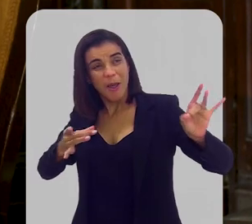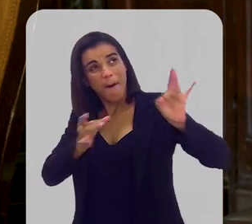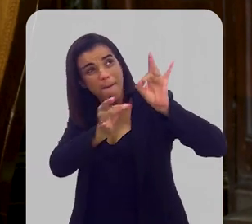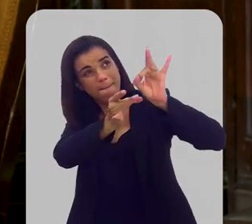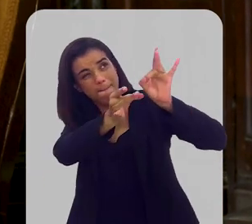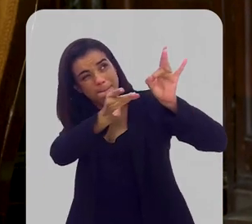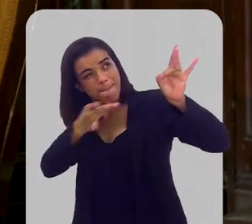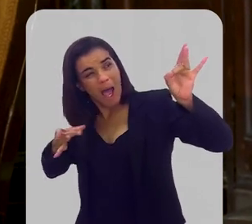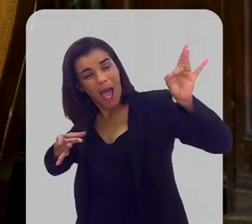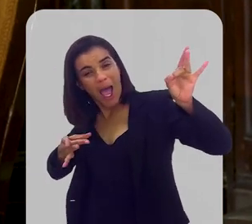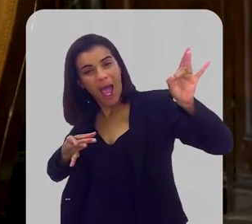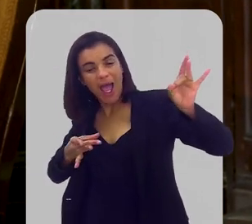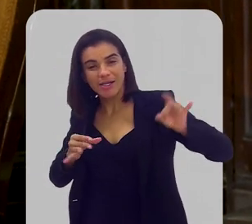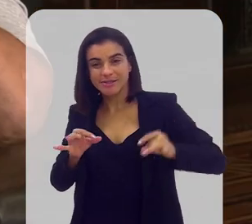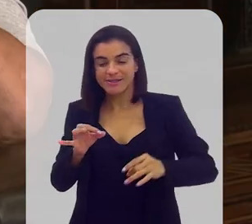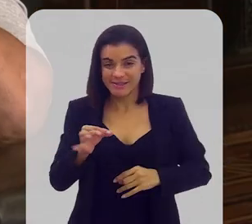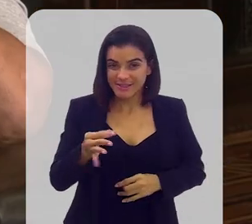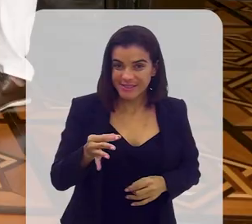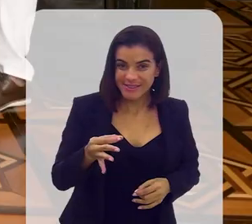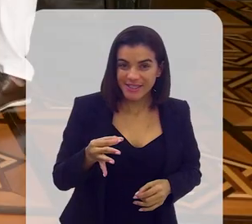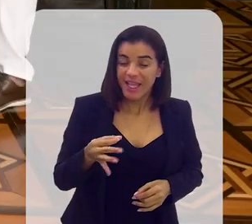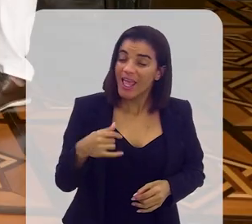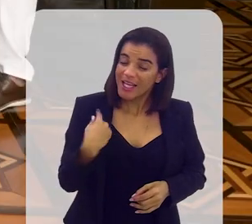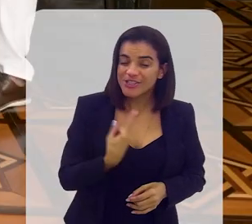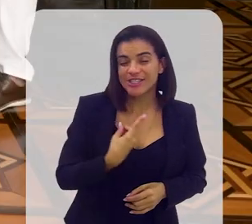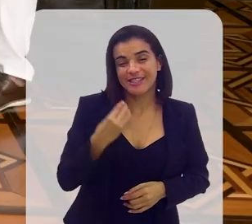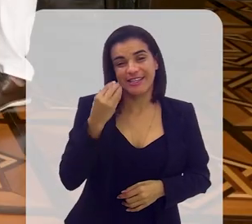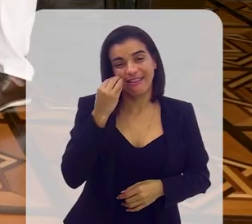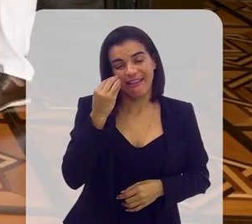no alvo. É isso, é o que a gente tenta fazer